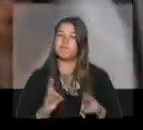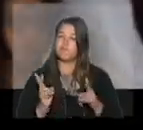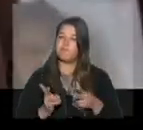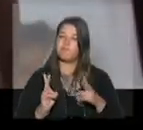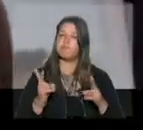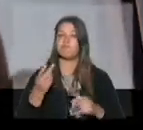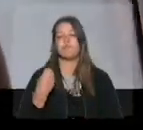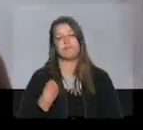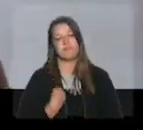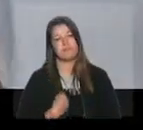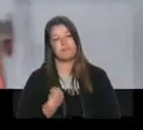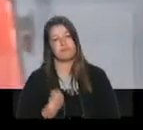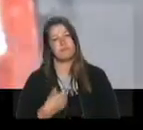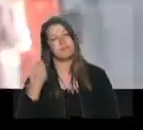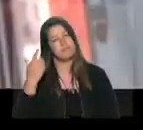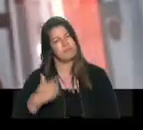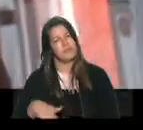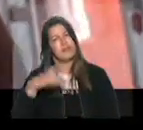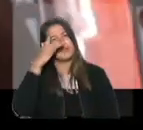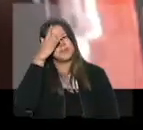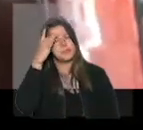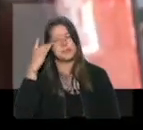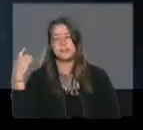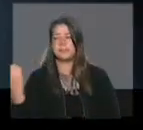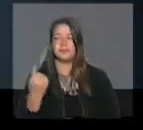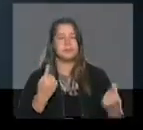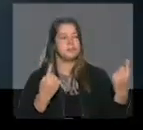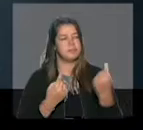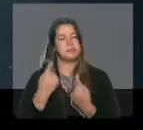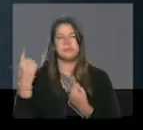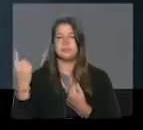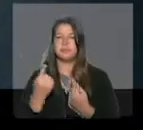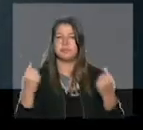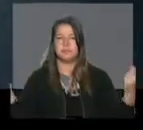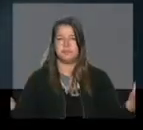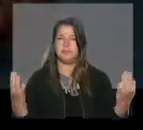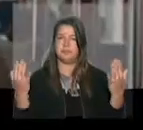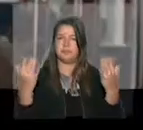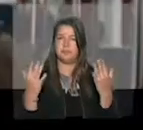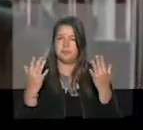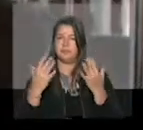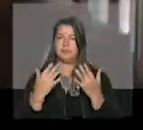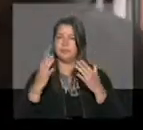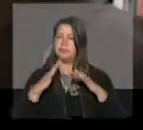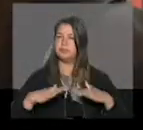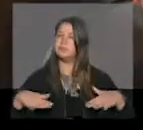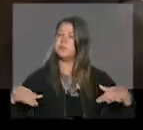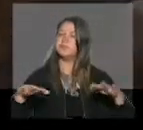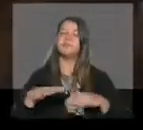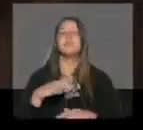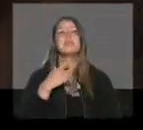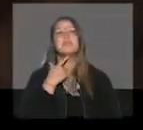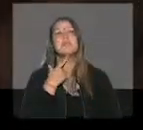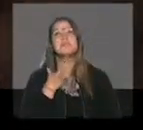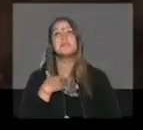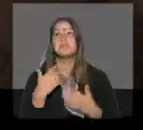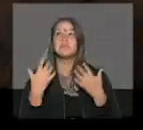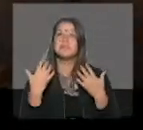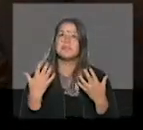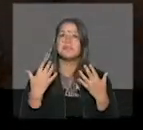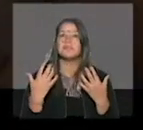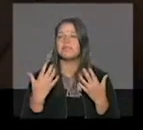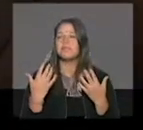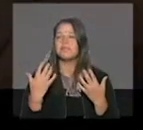Ainda que eu revivesse como mais um homem do povo, entre tantos e tantos desse povo, meu desejo